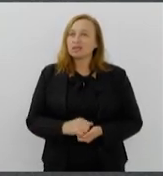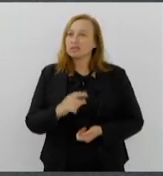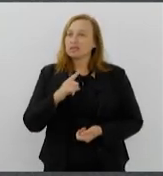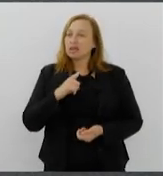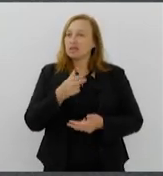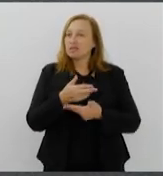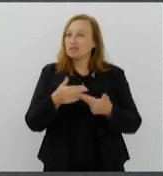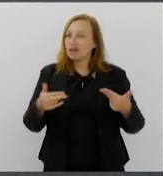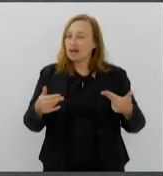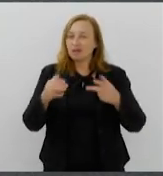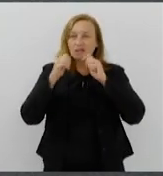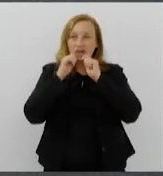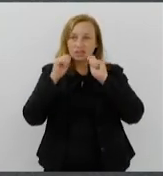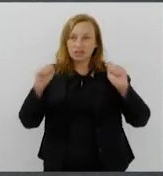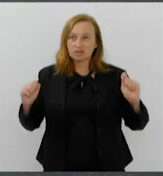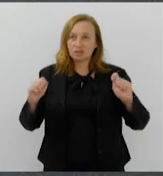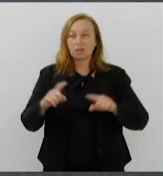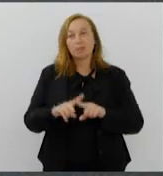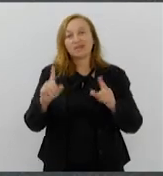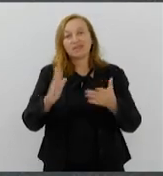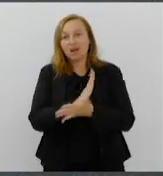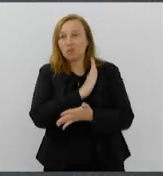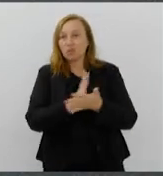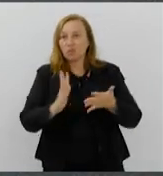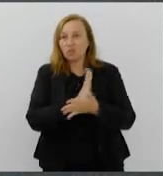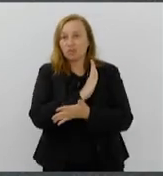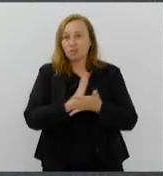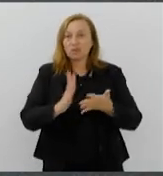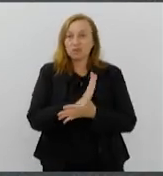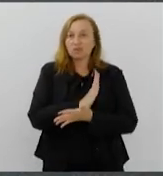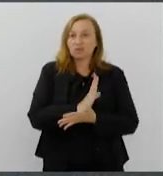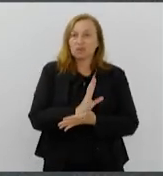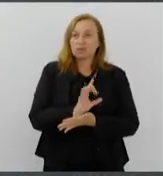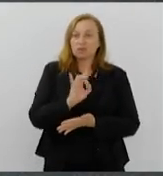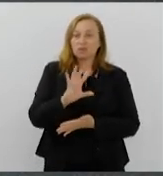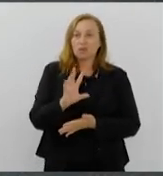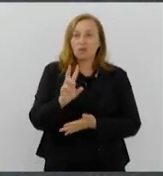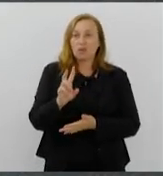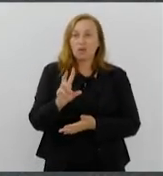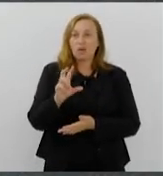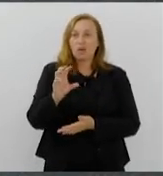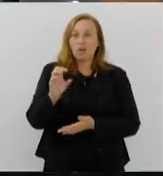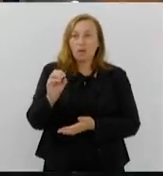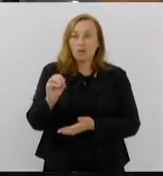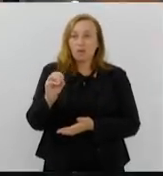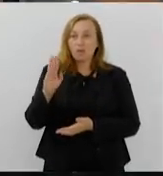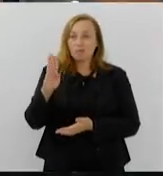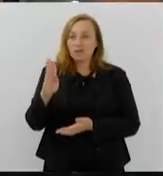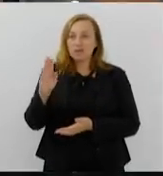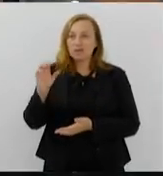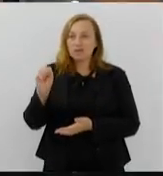muitos assessores, mas alguns são apenas obsessores.